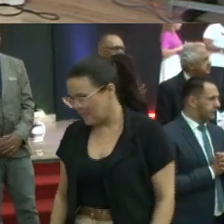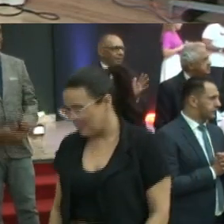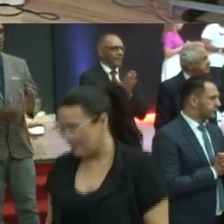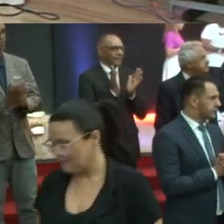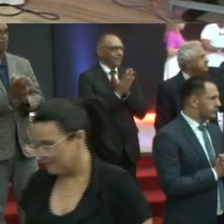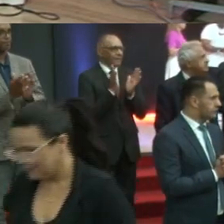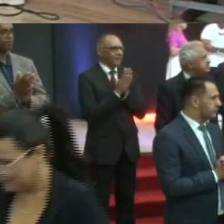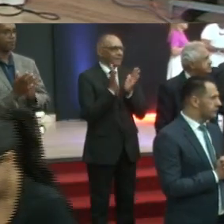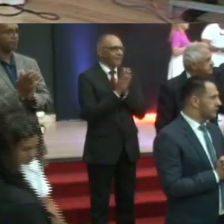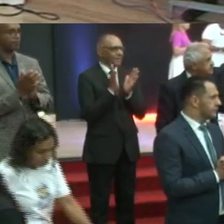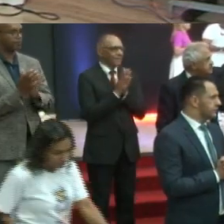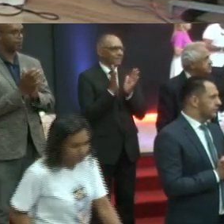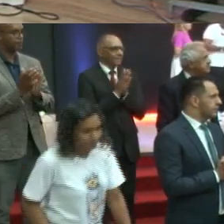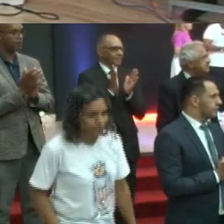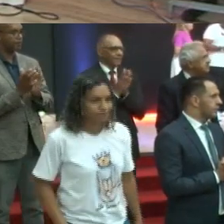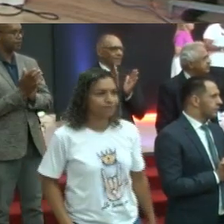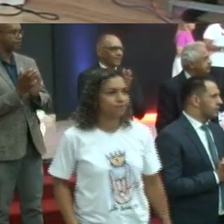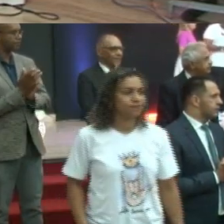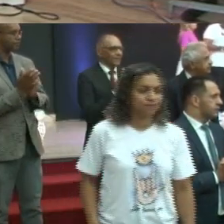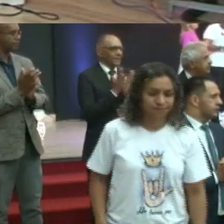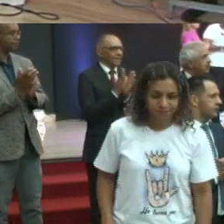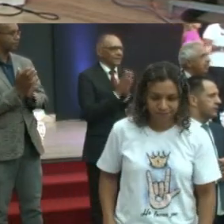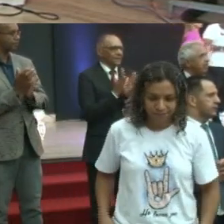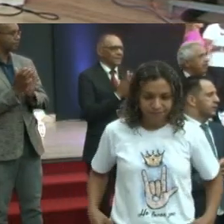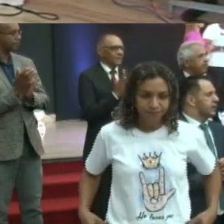louvado seja o nome do Senhor.